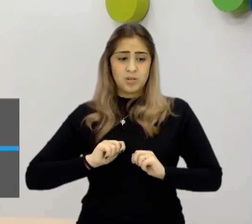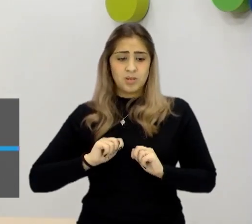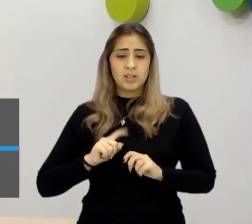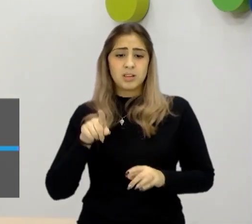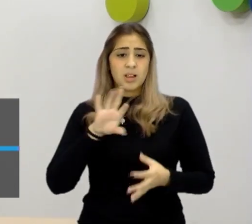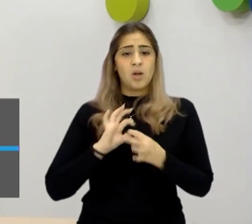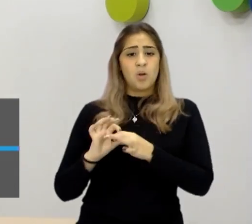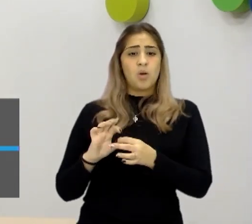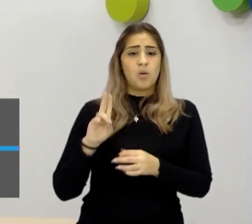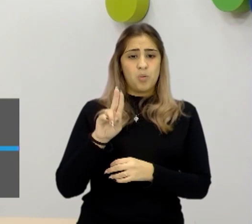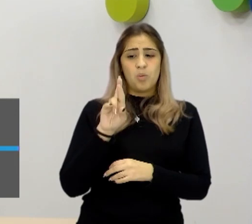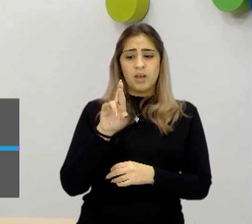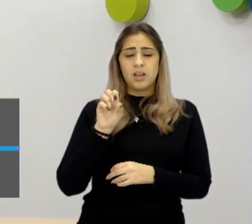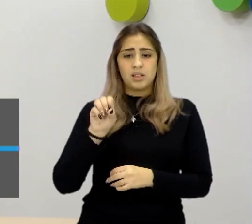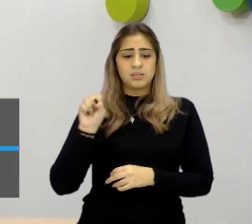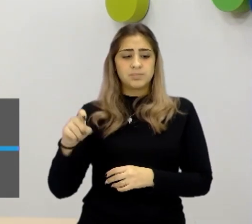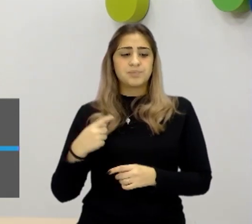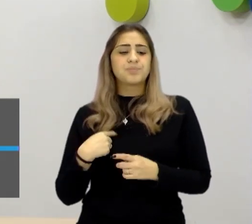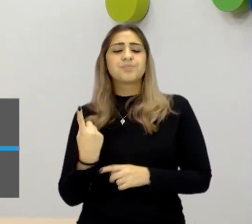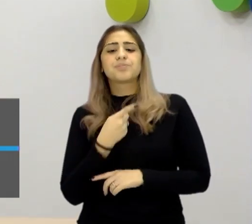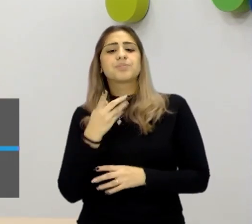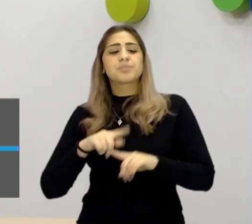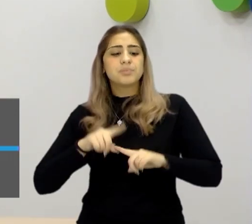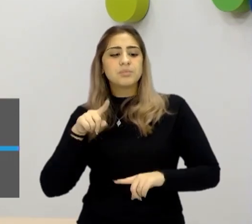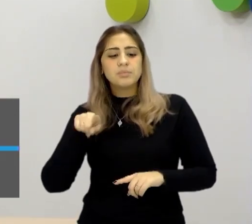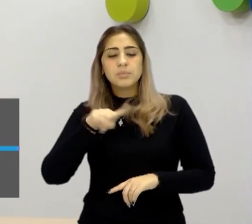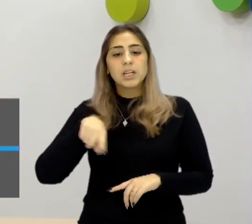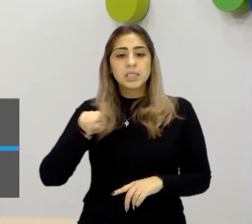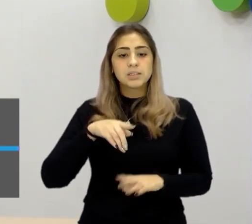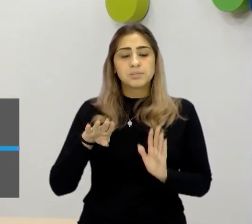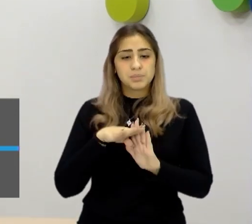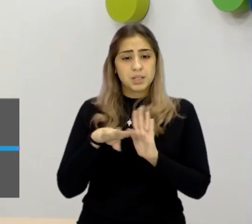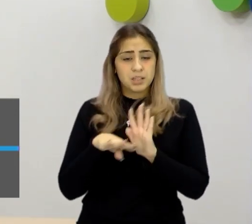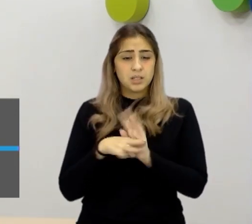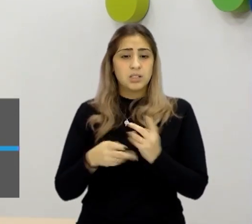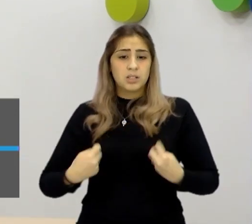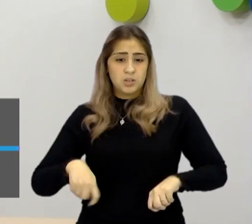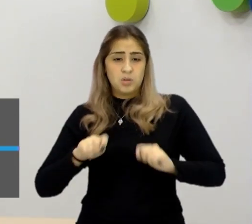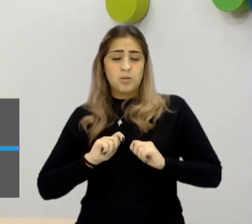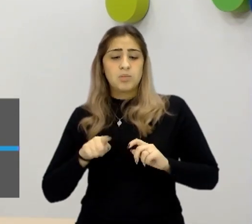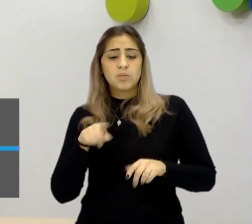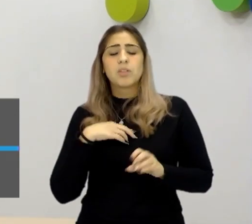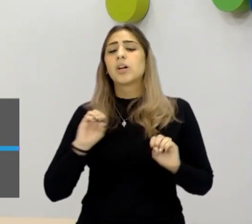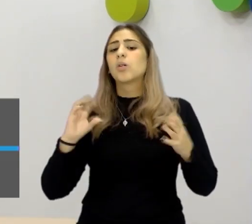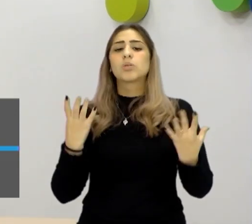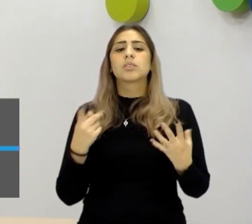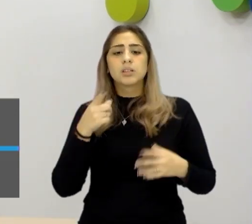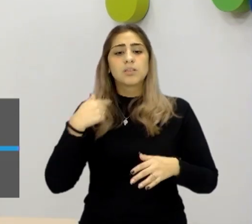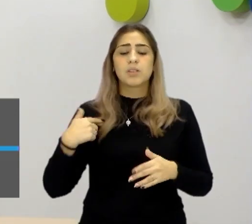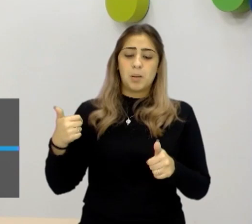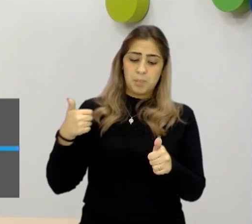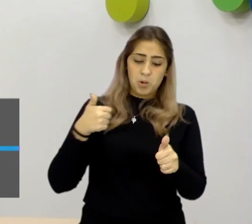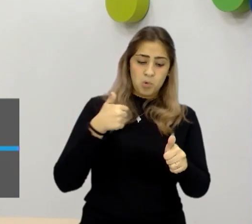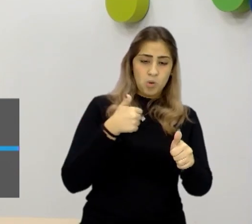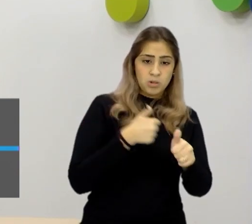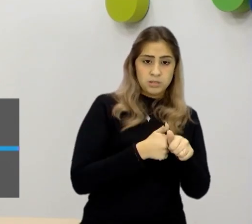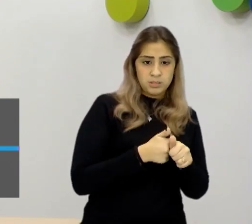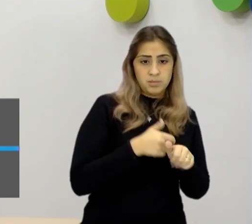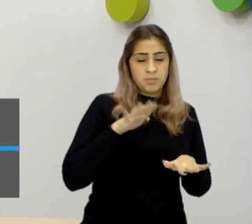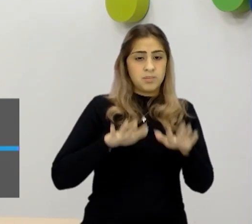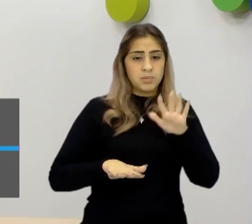União Soviética. Mas esses planos econômicos, o que vai acontecer? Eles vão aproximar